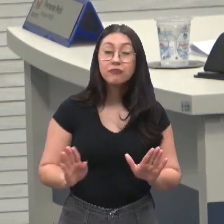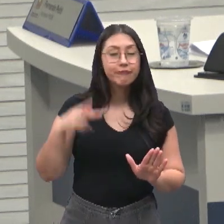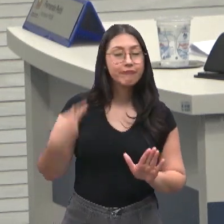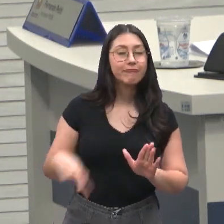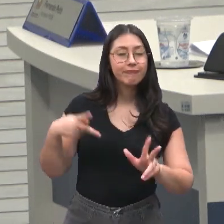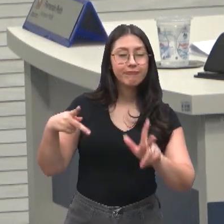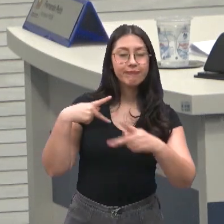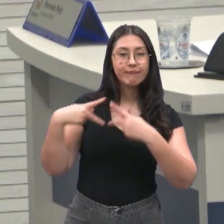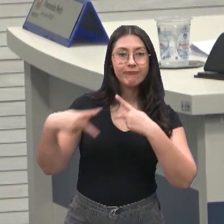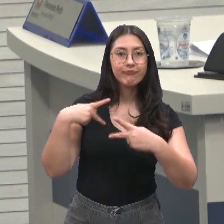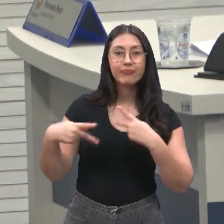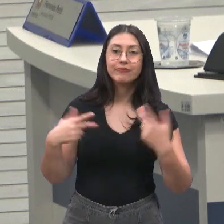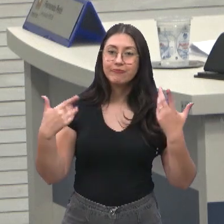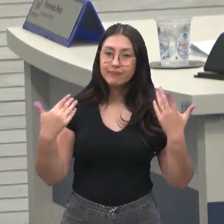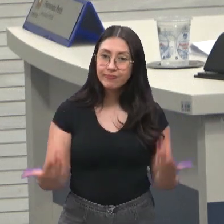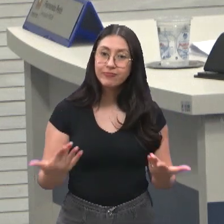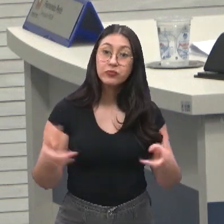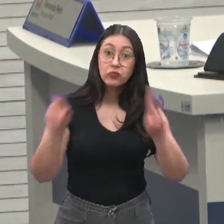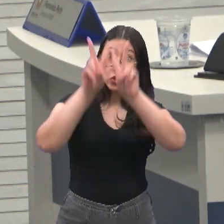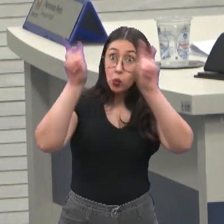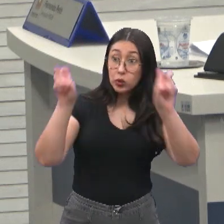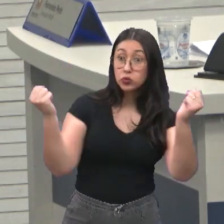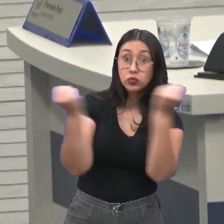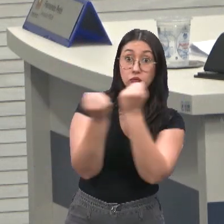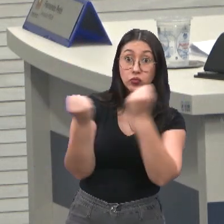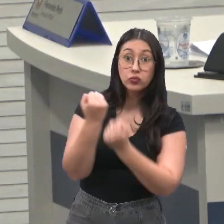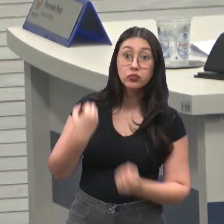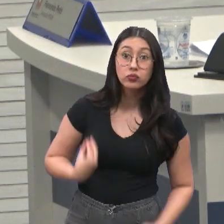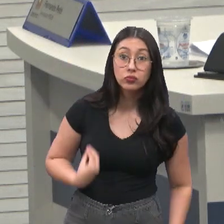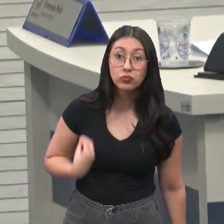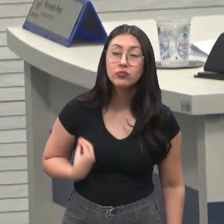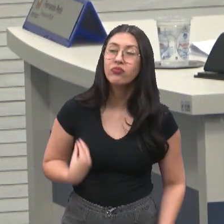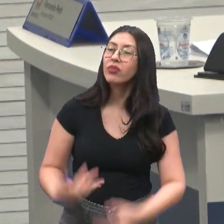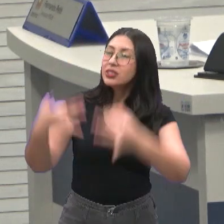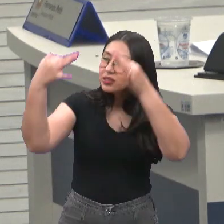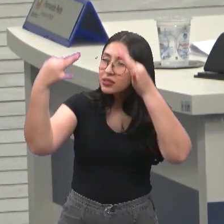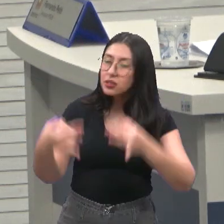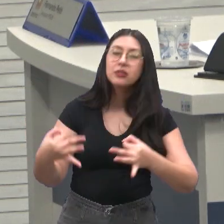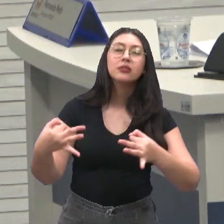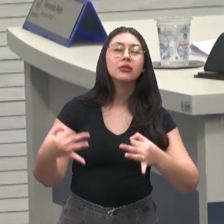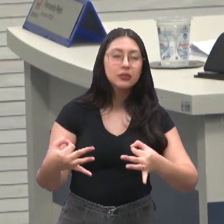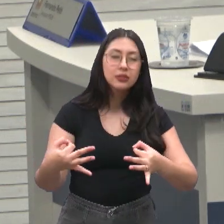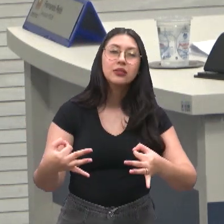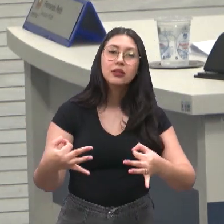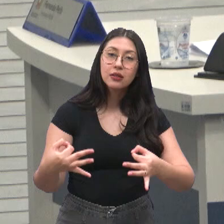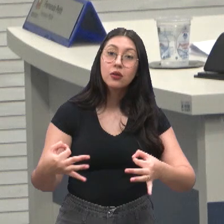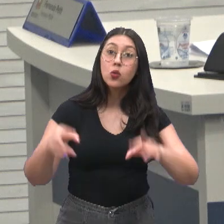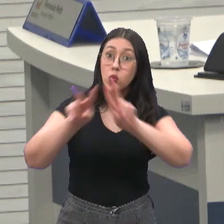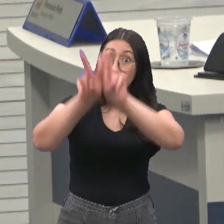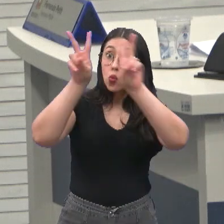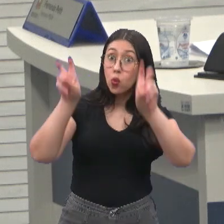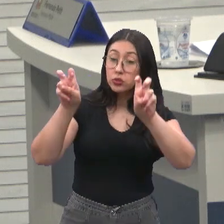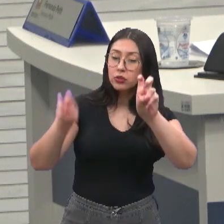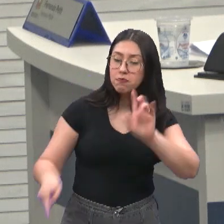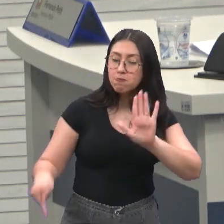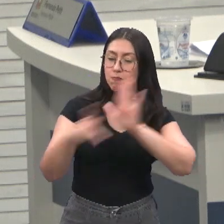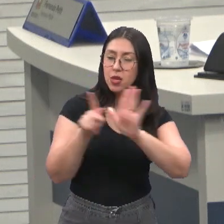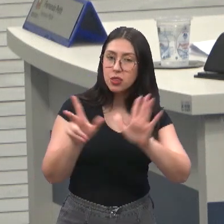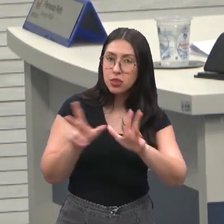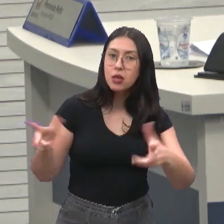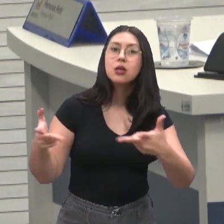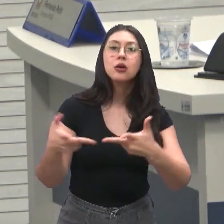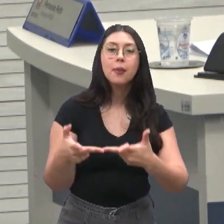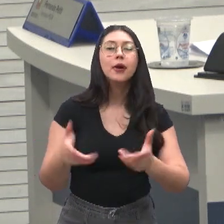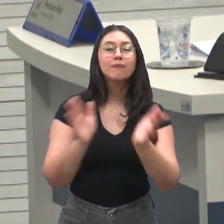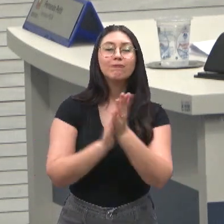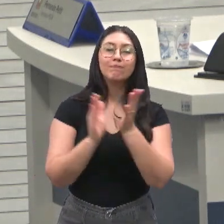dos Campos. Então, a pauta da defesa da vida, com certeza, é sempre uma pauta da Câmara Municipal de São José dos Campos.